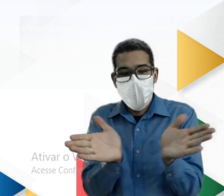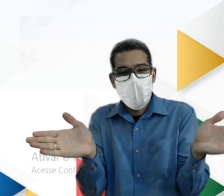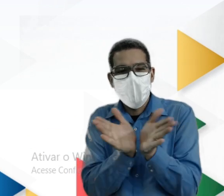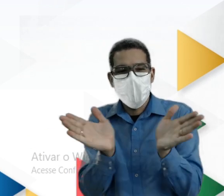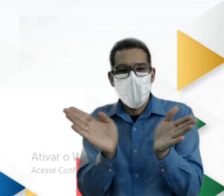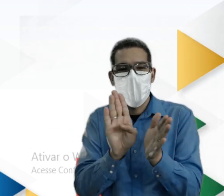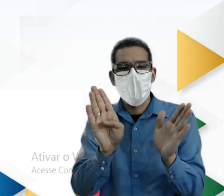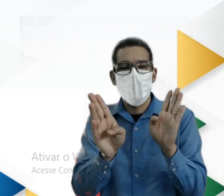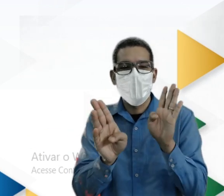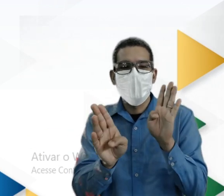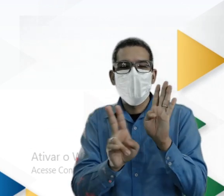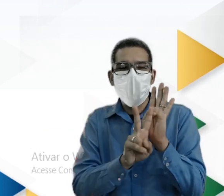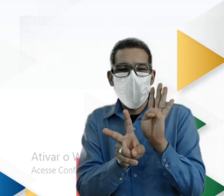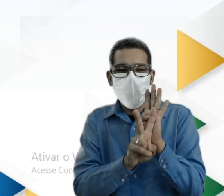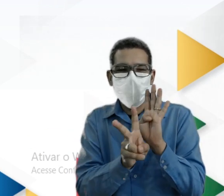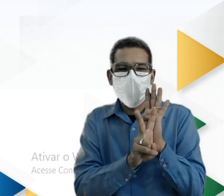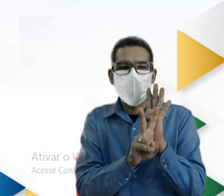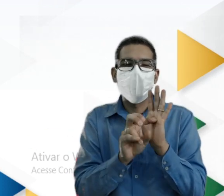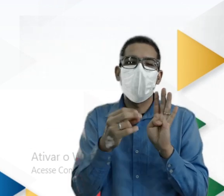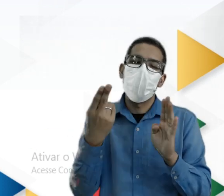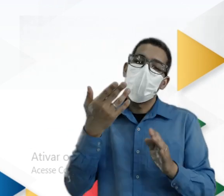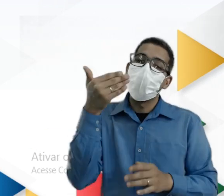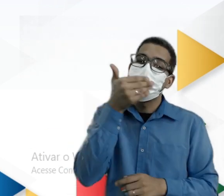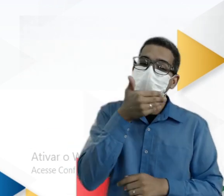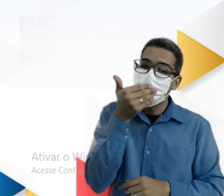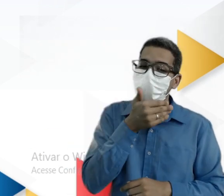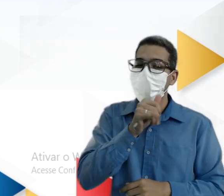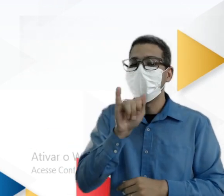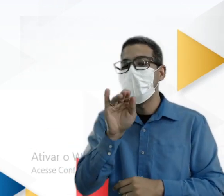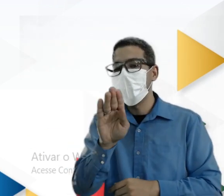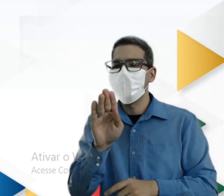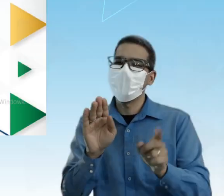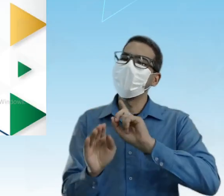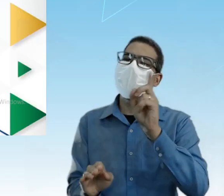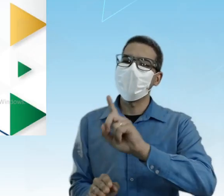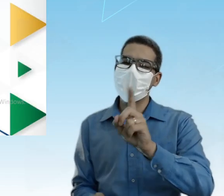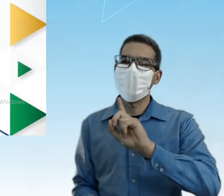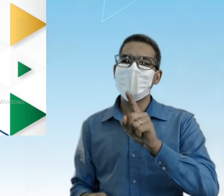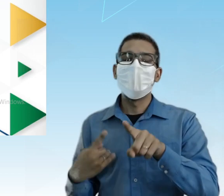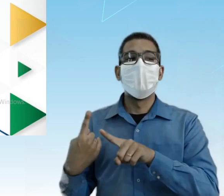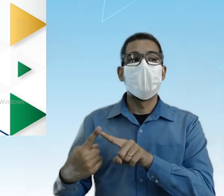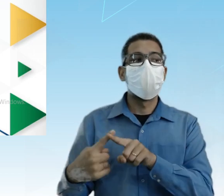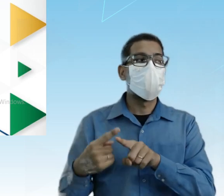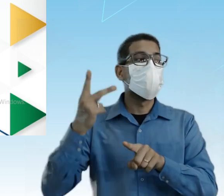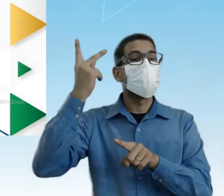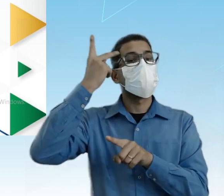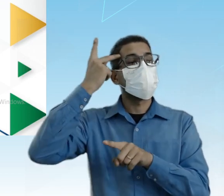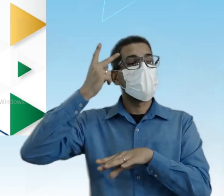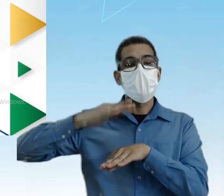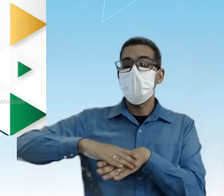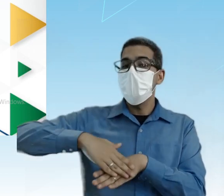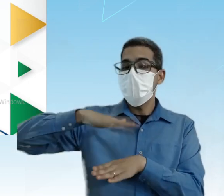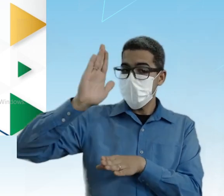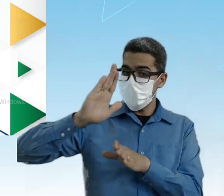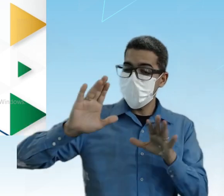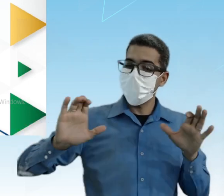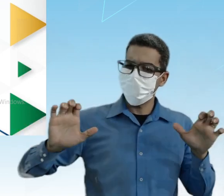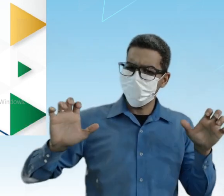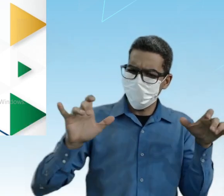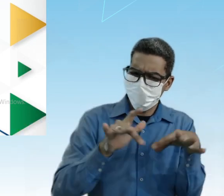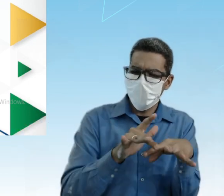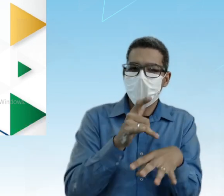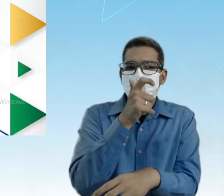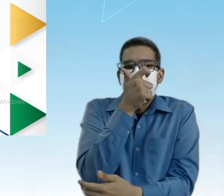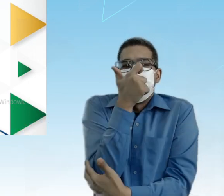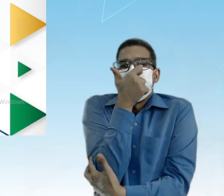Doce, nem o Joana Bezerra da vida. Por quê? Porque São Paulo é onde existe mais concentração de